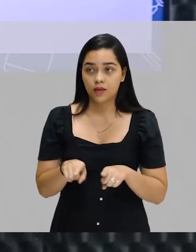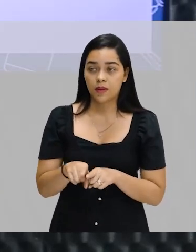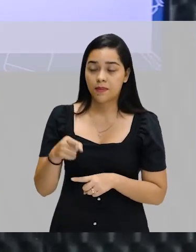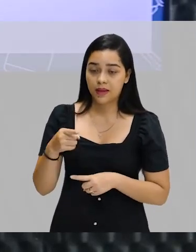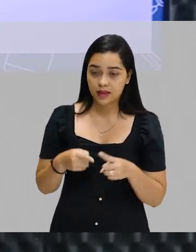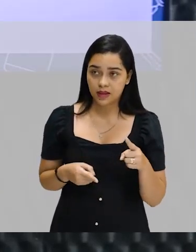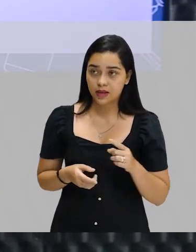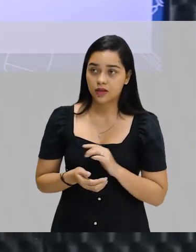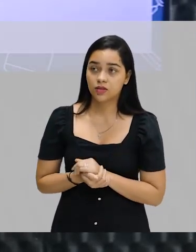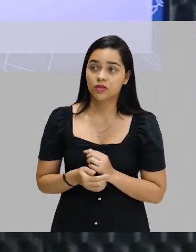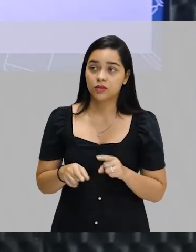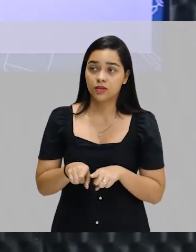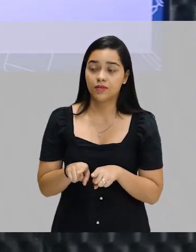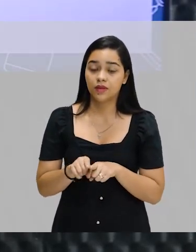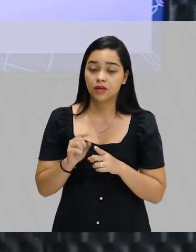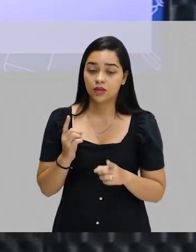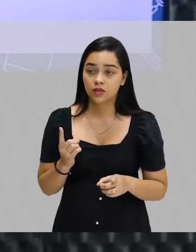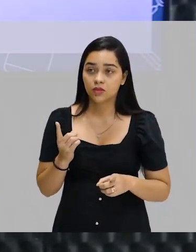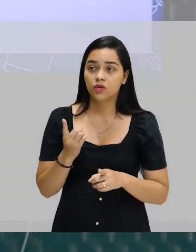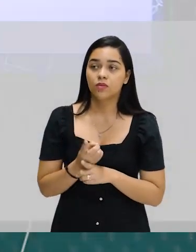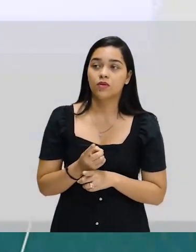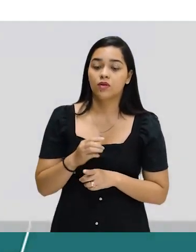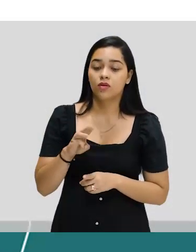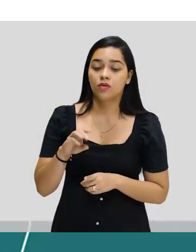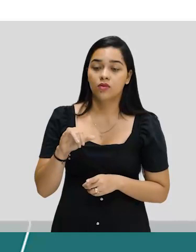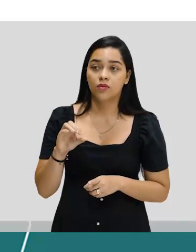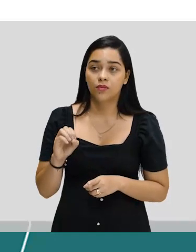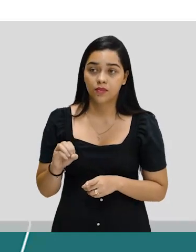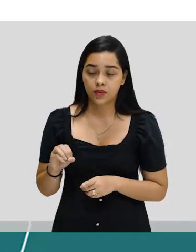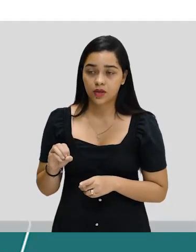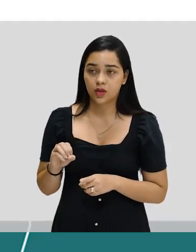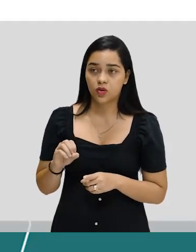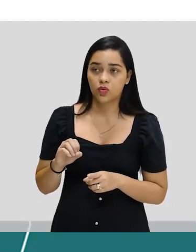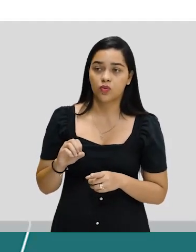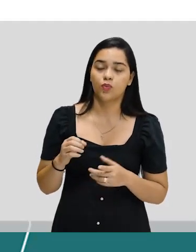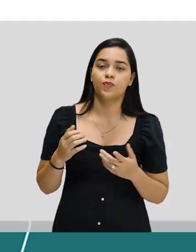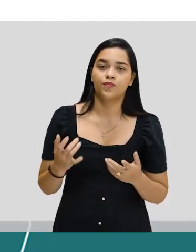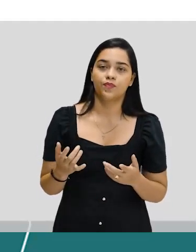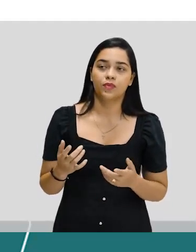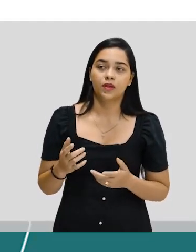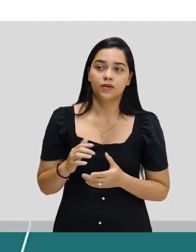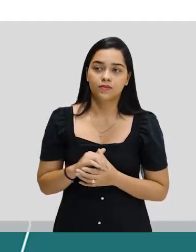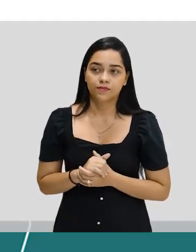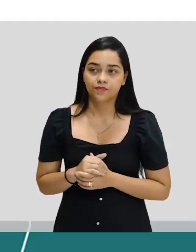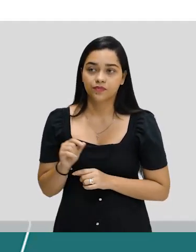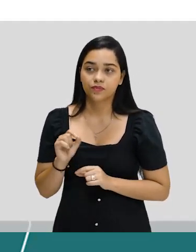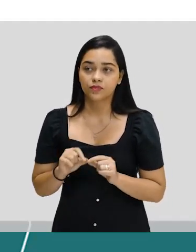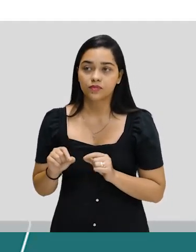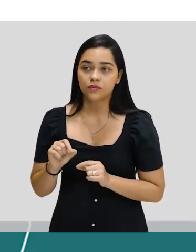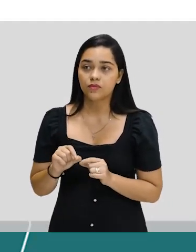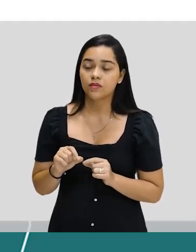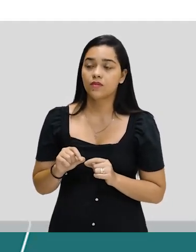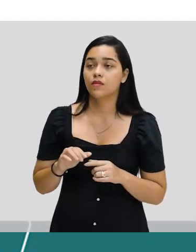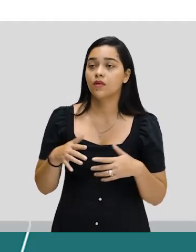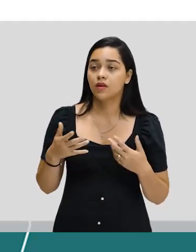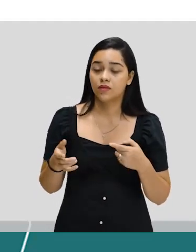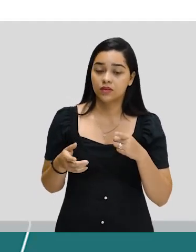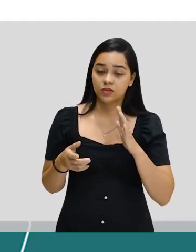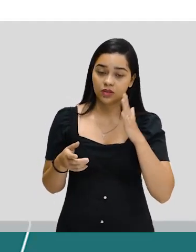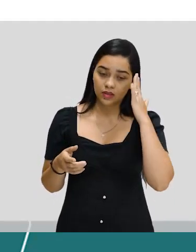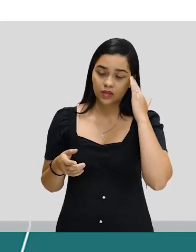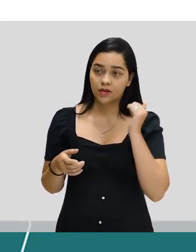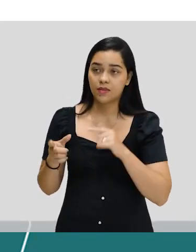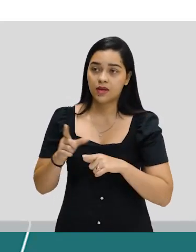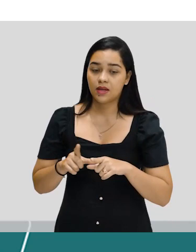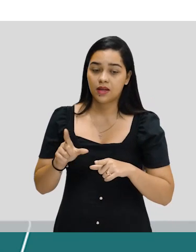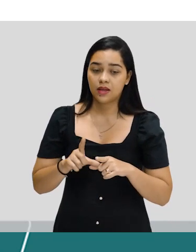do metro. E descobri um meio, um jeito de acertar. Claro, você já sabe, é